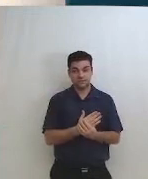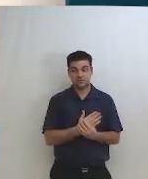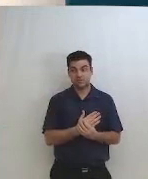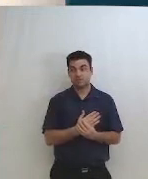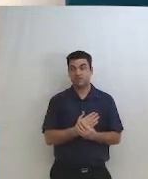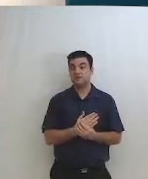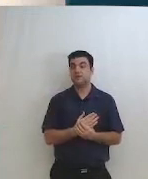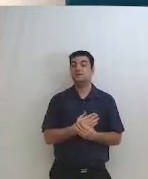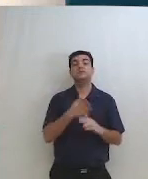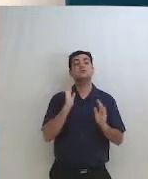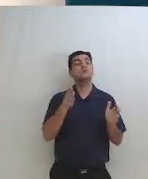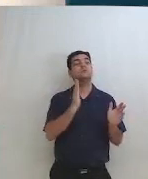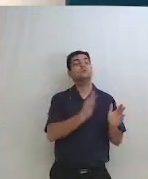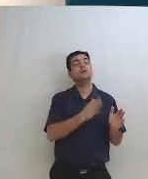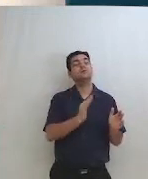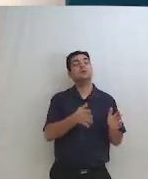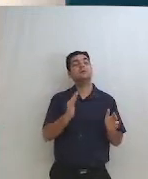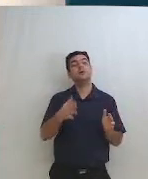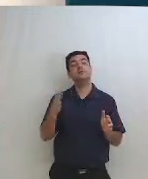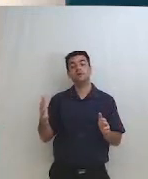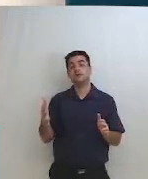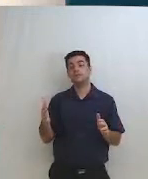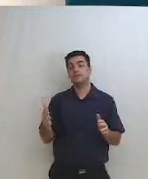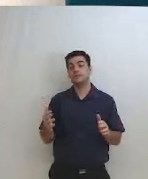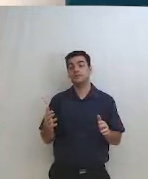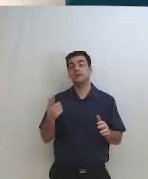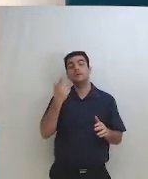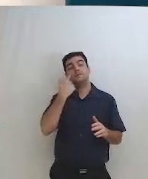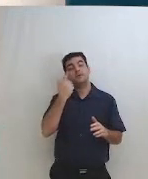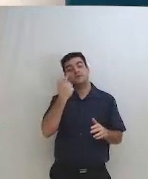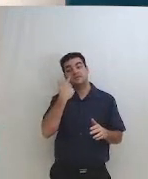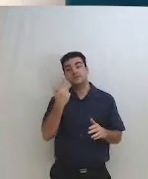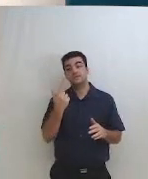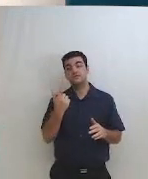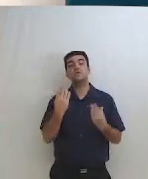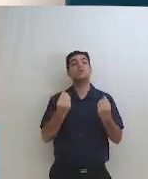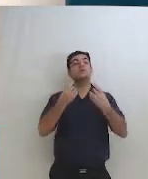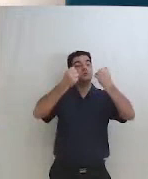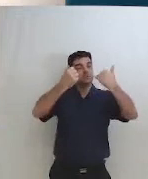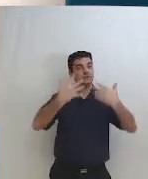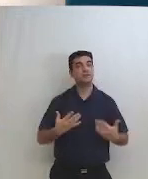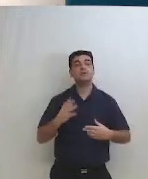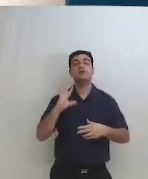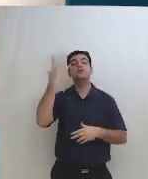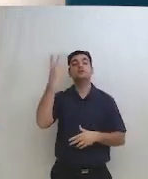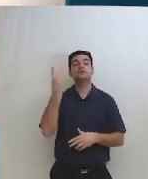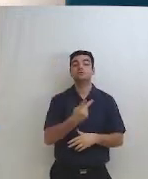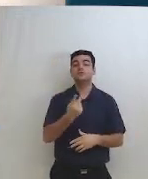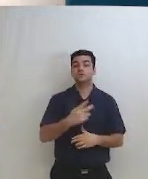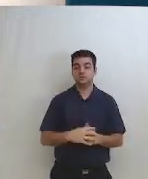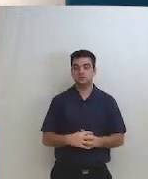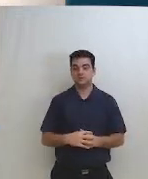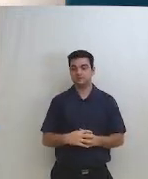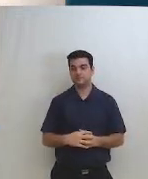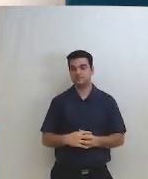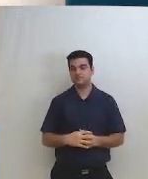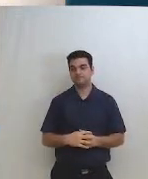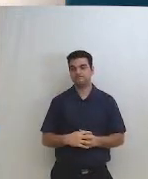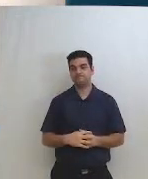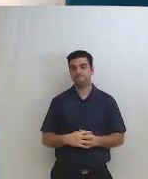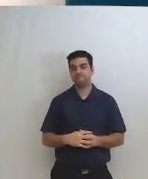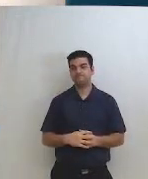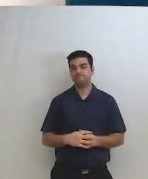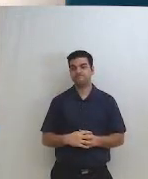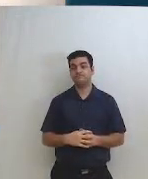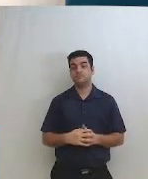tomadas para que se desse uma definição dessa situação jurídica e não prestar informações.